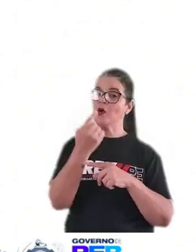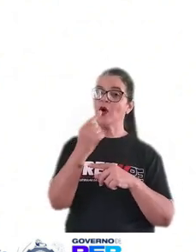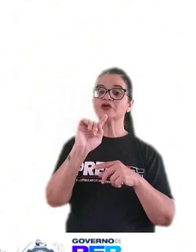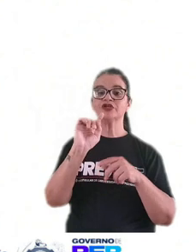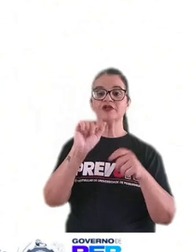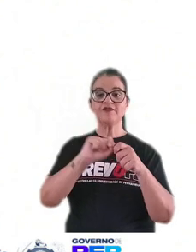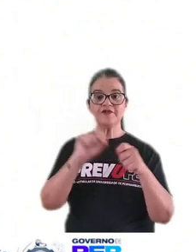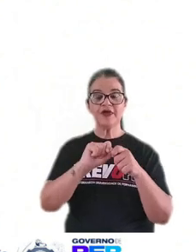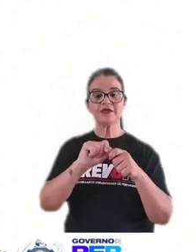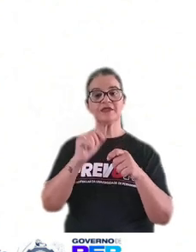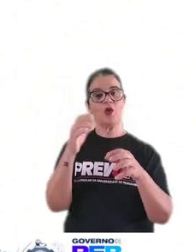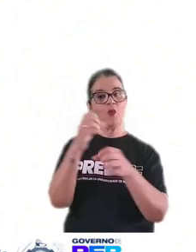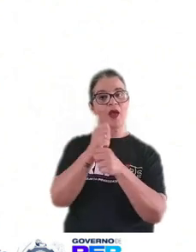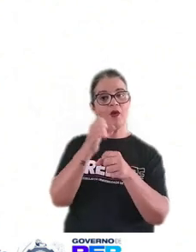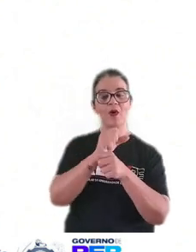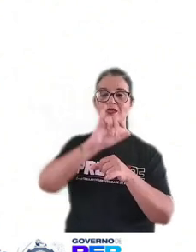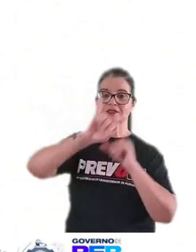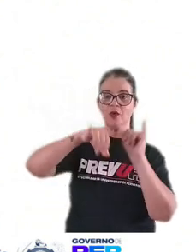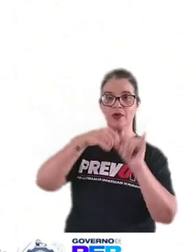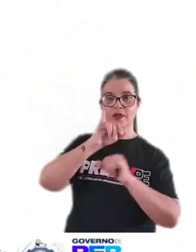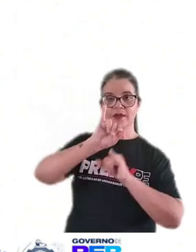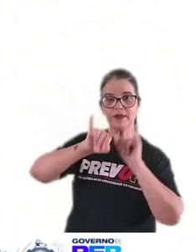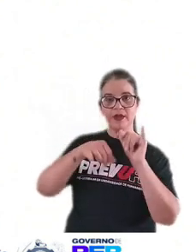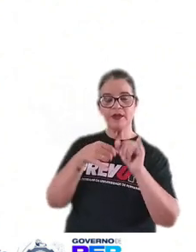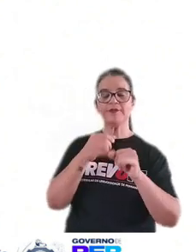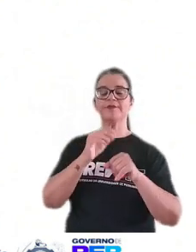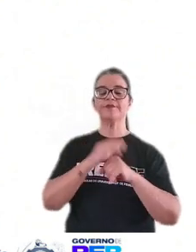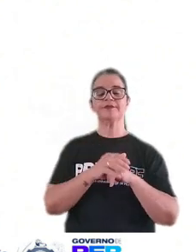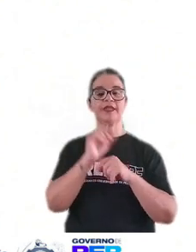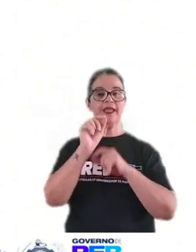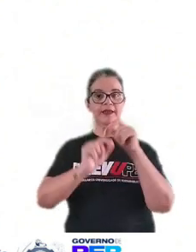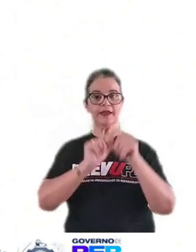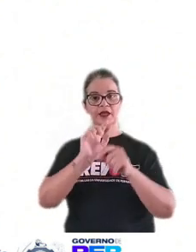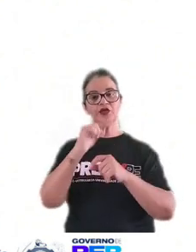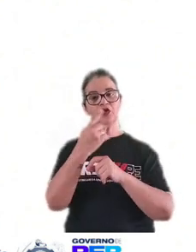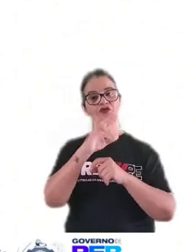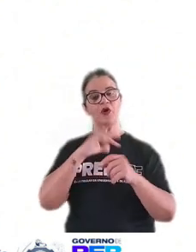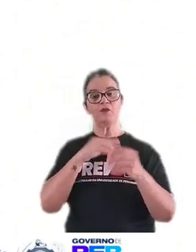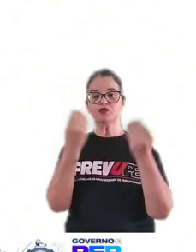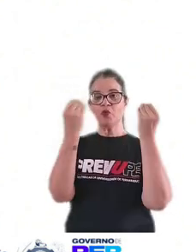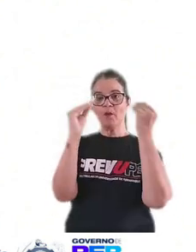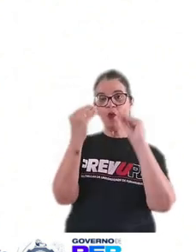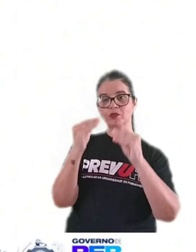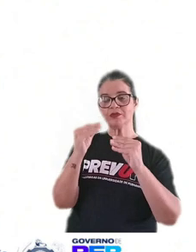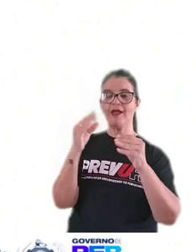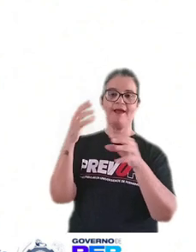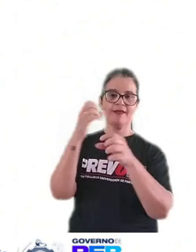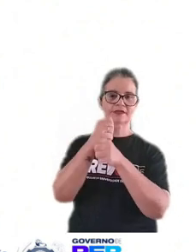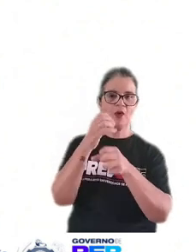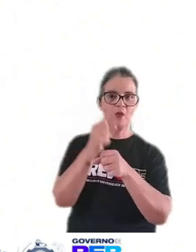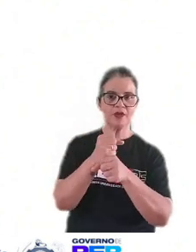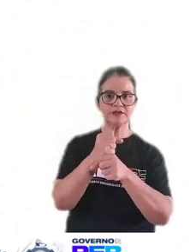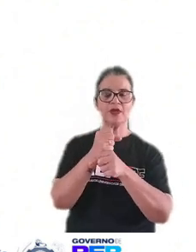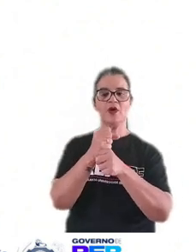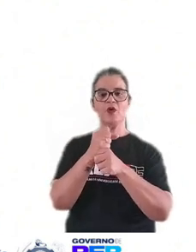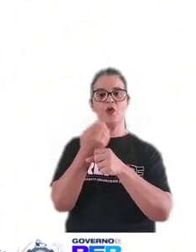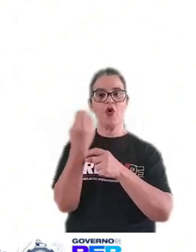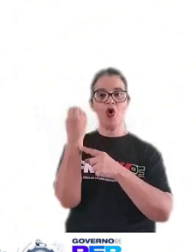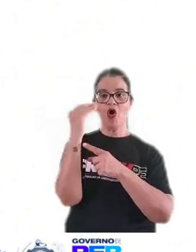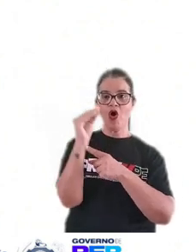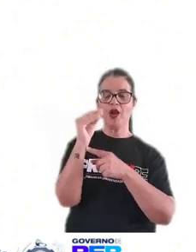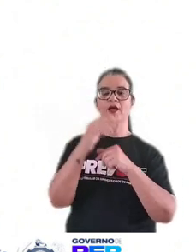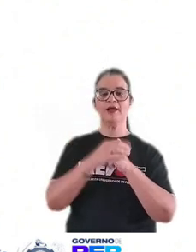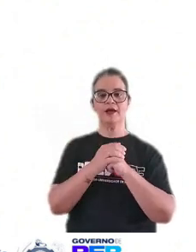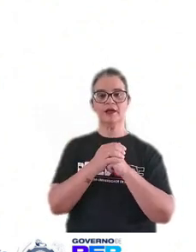então nós vamos fazer uma equação química em que nós vamos montar a equação